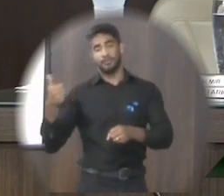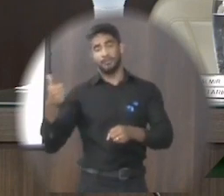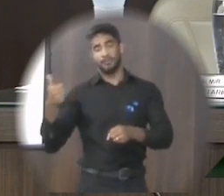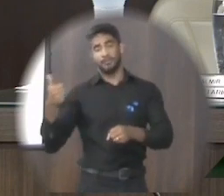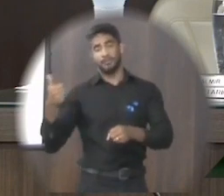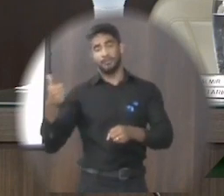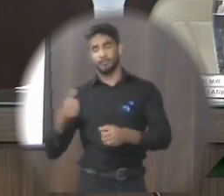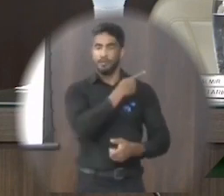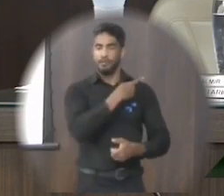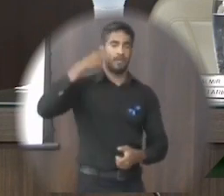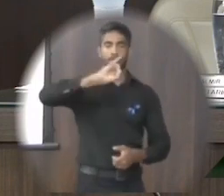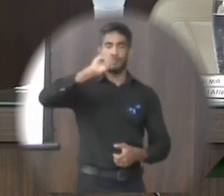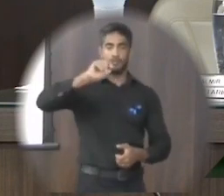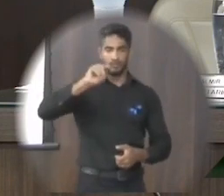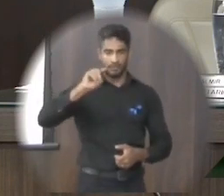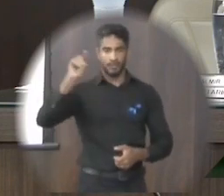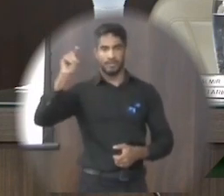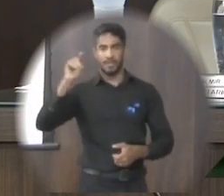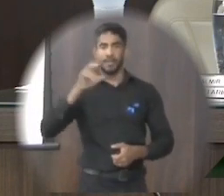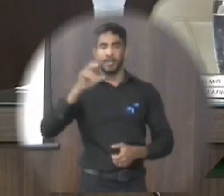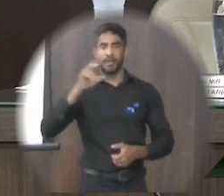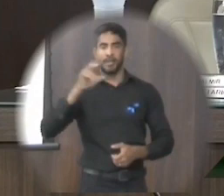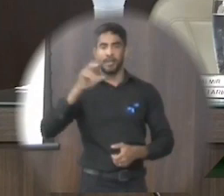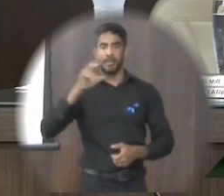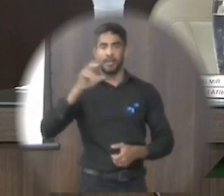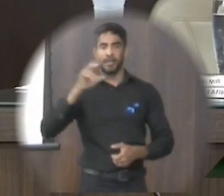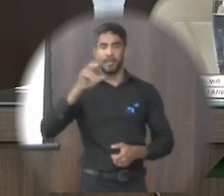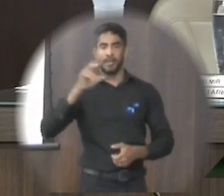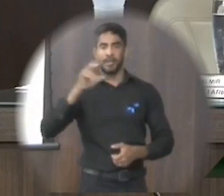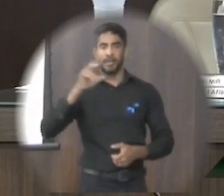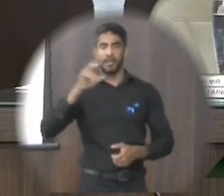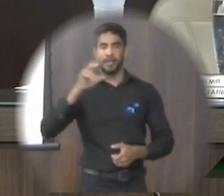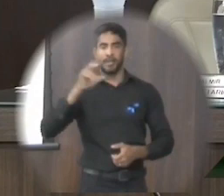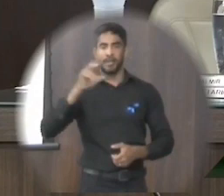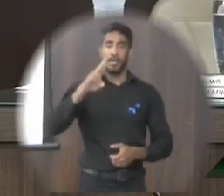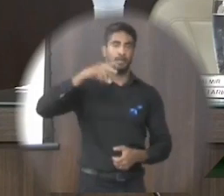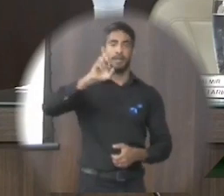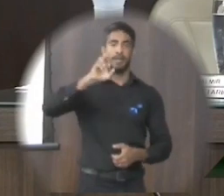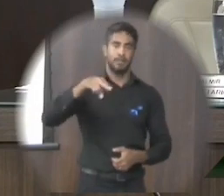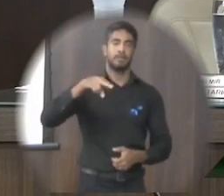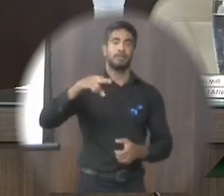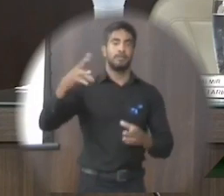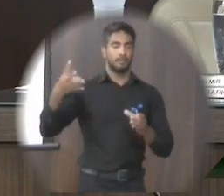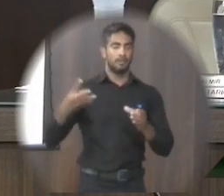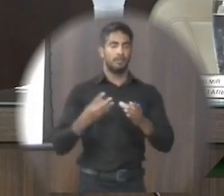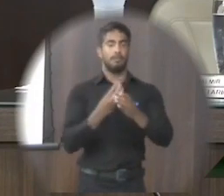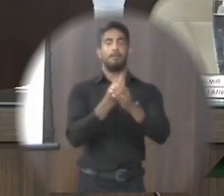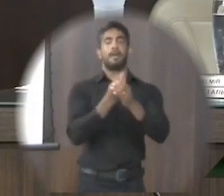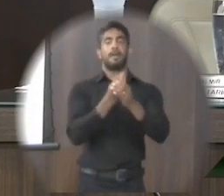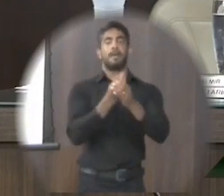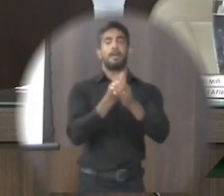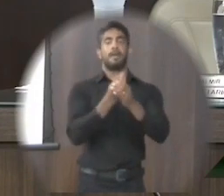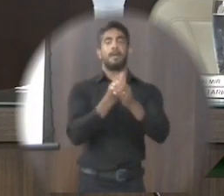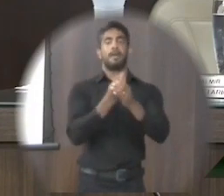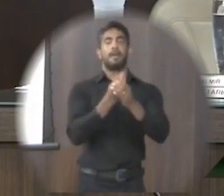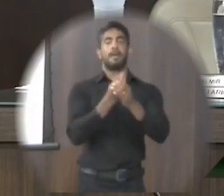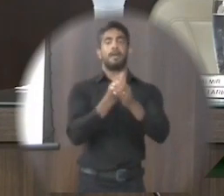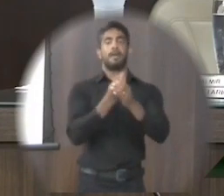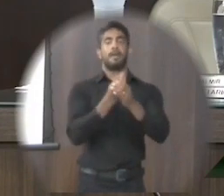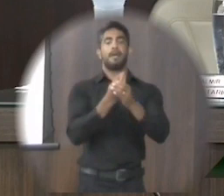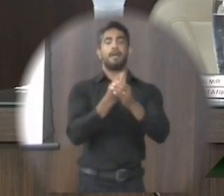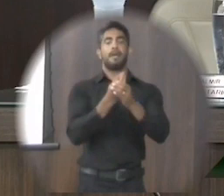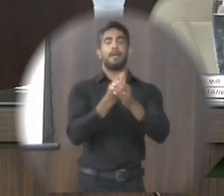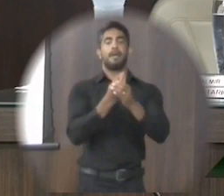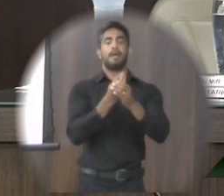Presidente, é o vereador José Tarcísio Mendes. Relator, é o vereador Derlan Miranda dos Reis. Membro, o vereador Leubino Antunes